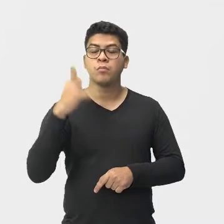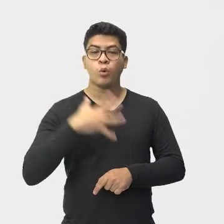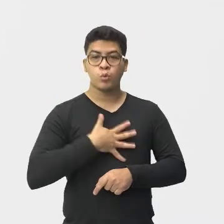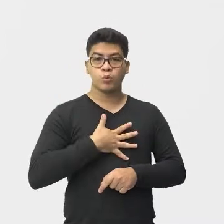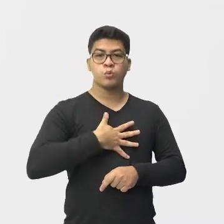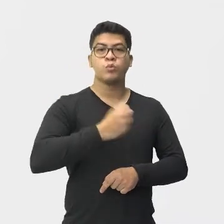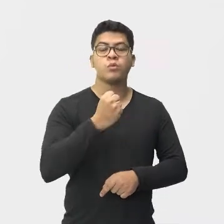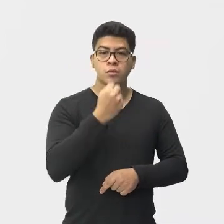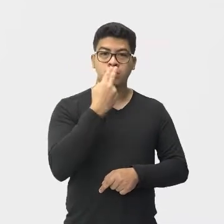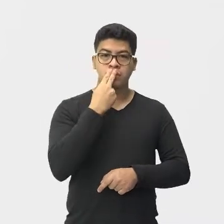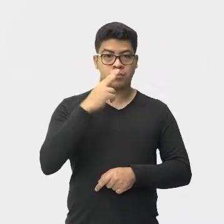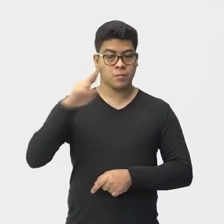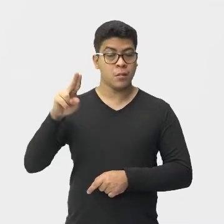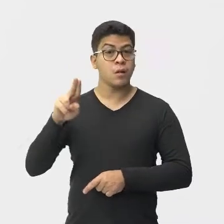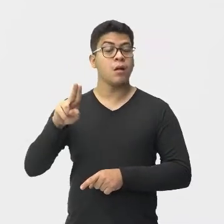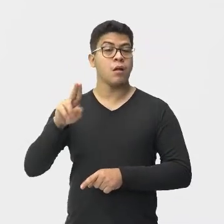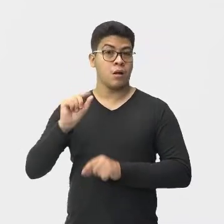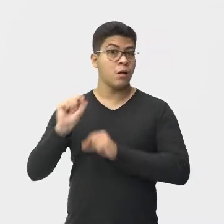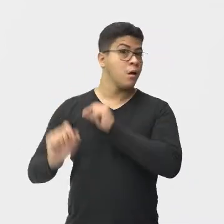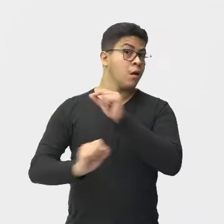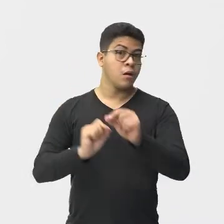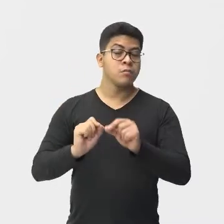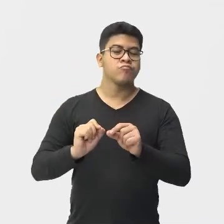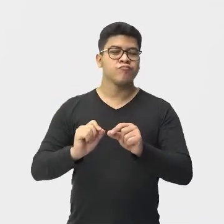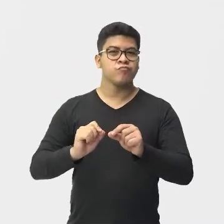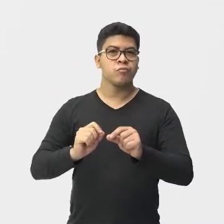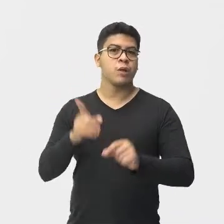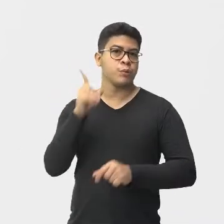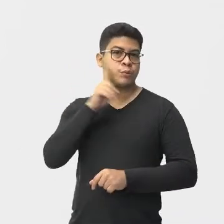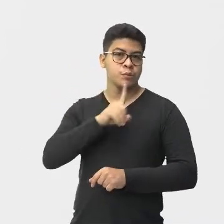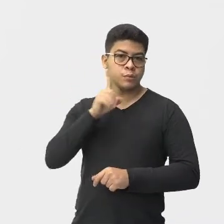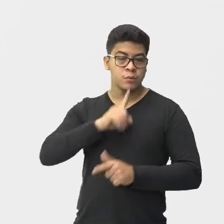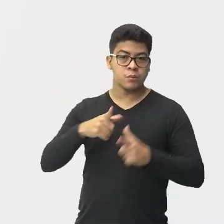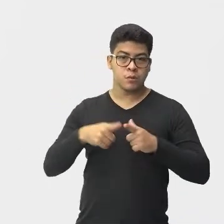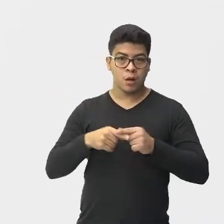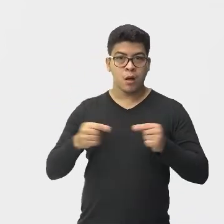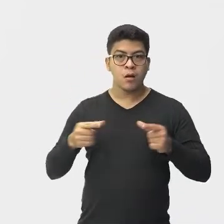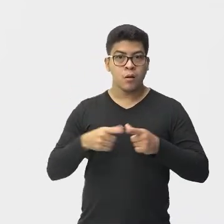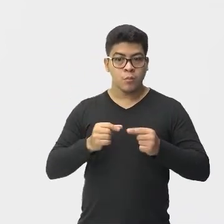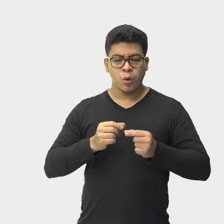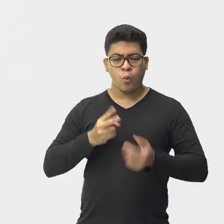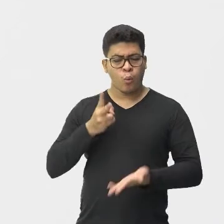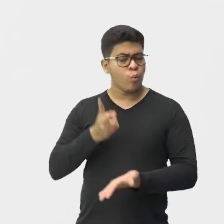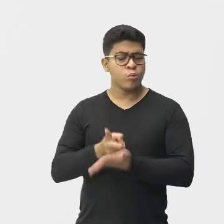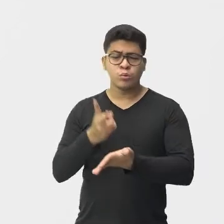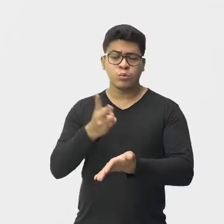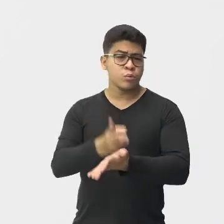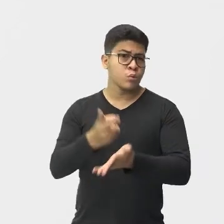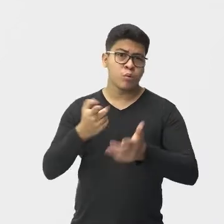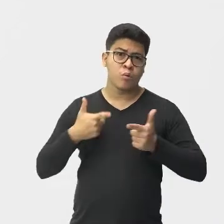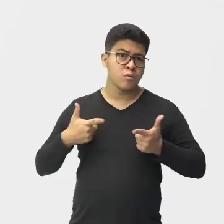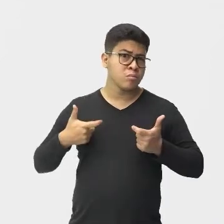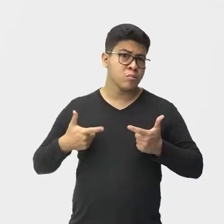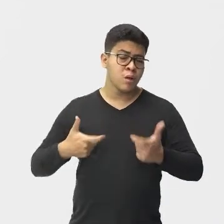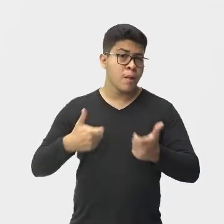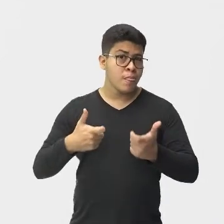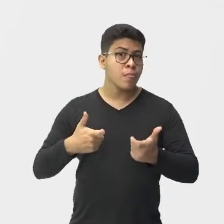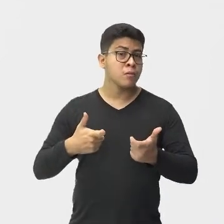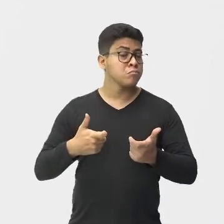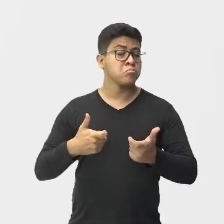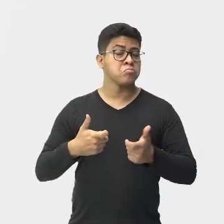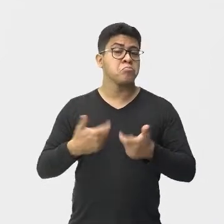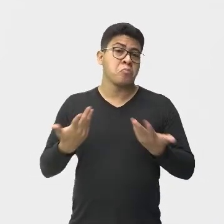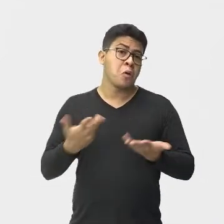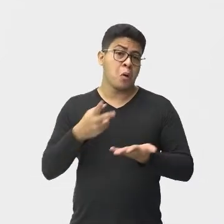na região do Pacífico. Estados Unidos e Japão vão continuar a batalhar, mesmo com a assinatura da rendição dos